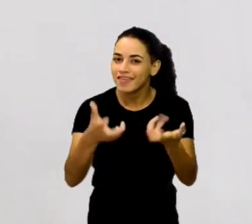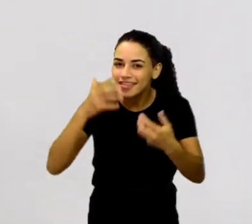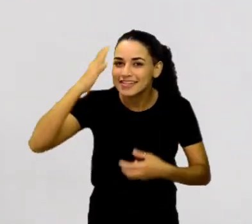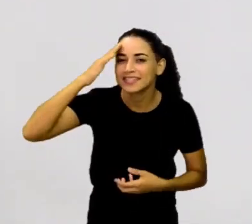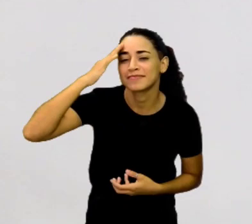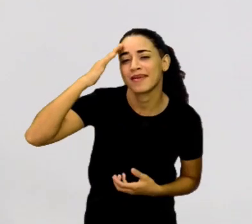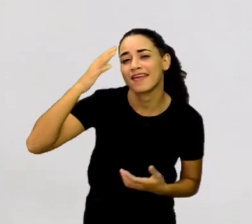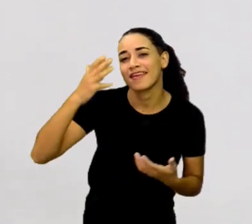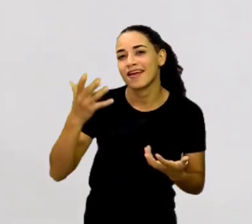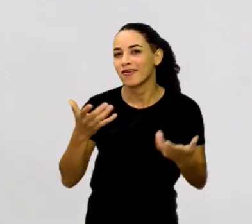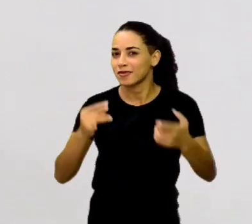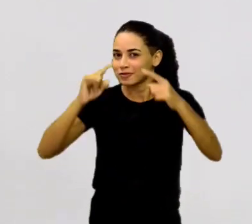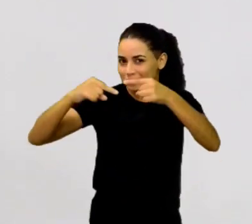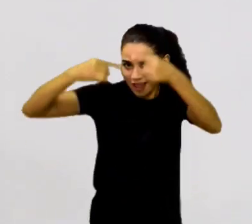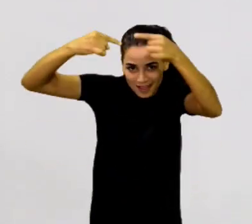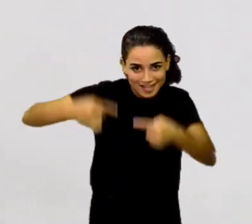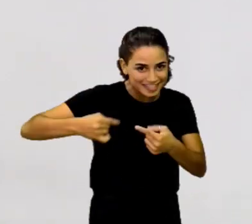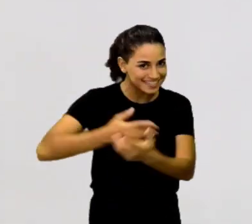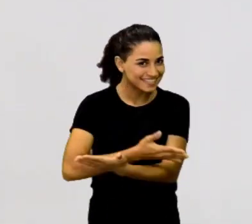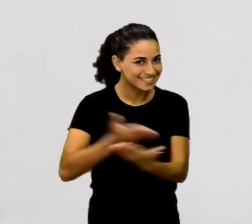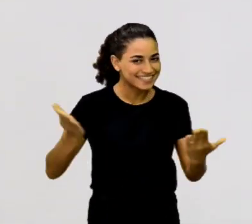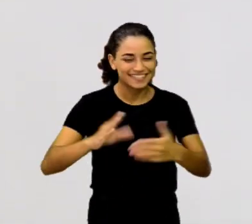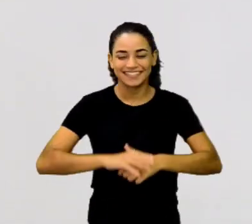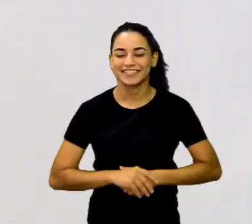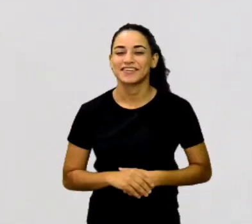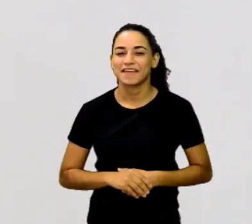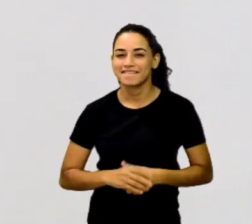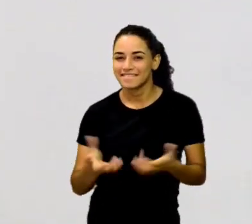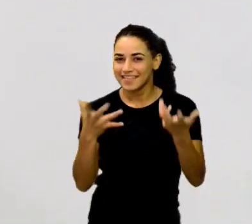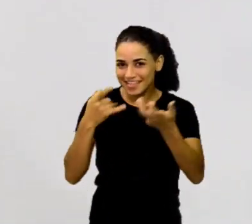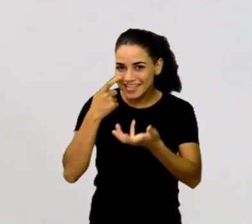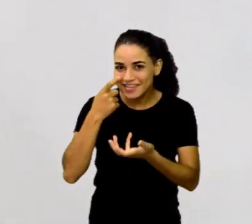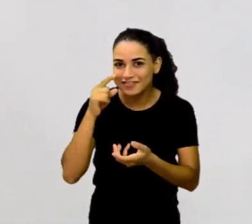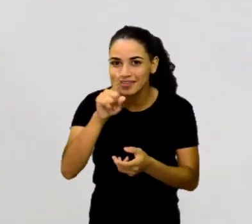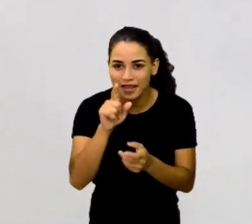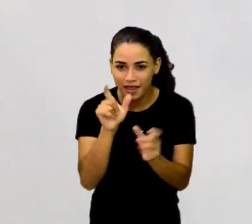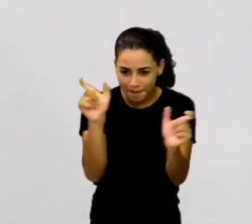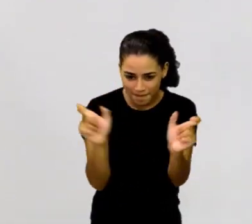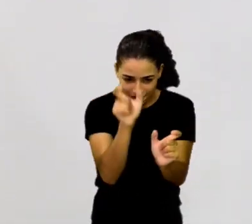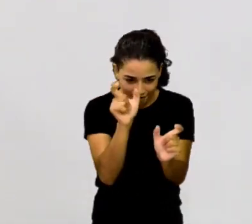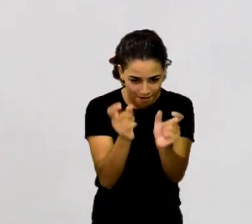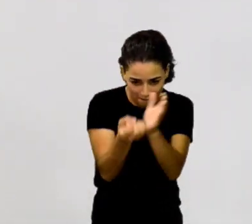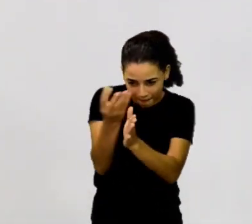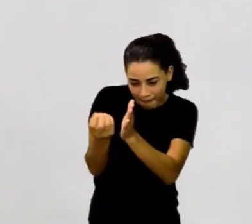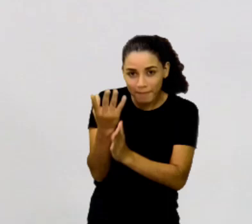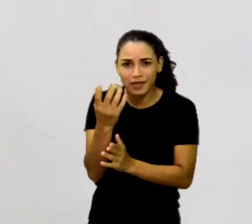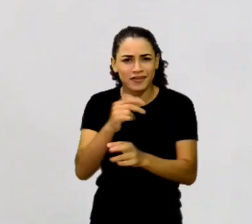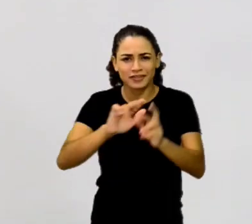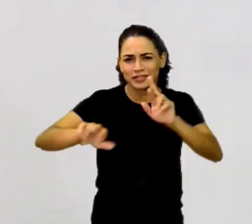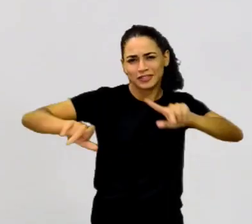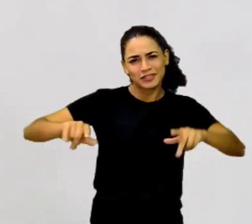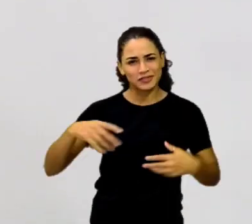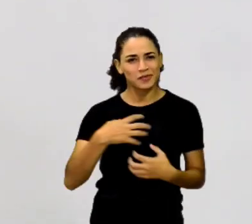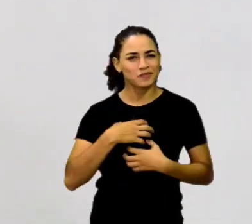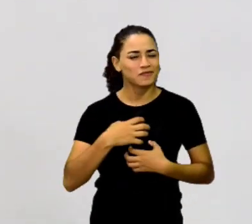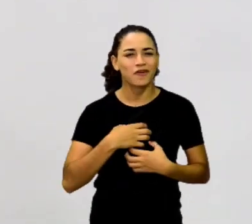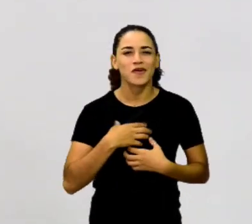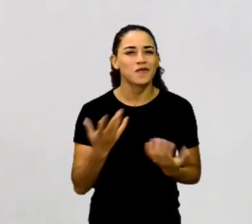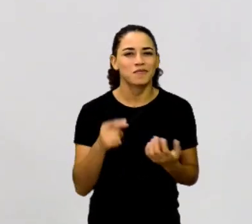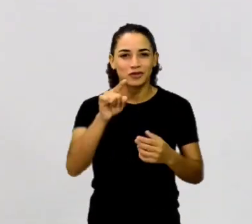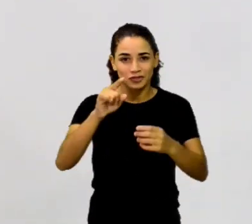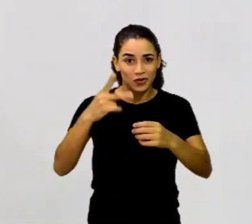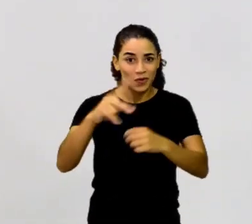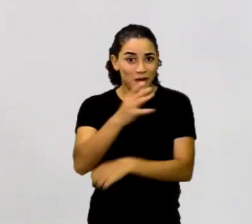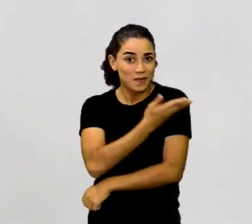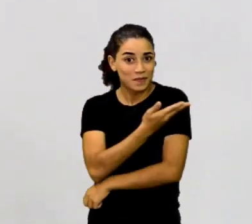vou lançar um desafio para vocês. Quero ver vocês juntarem palavras de diferentes maneiras com seus colegas aí na sala. Vai ser